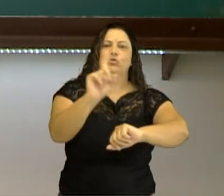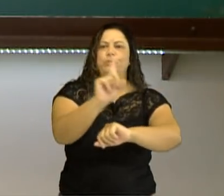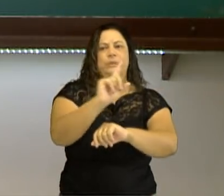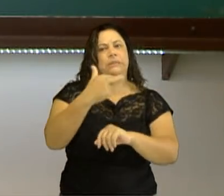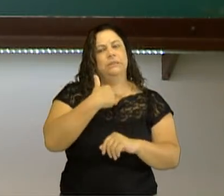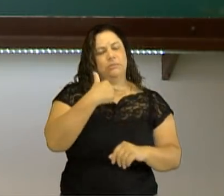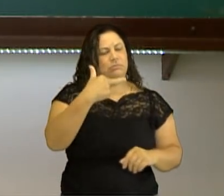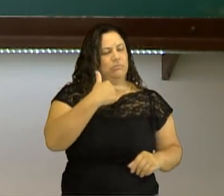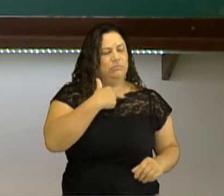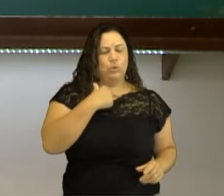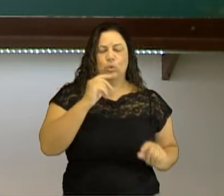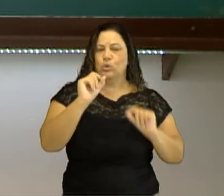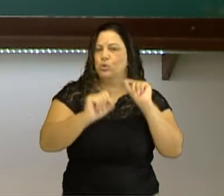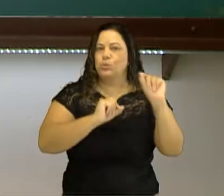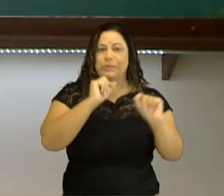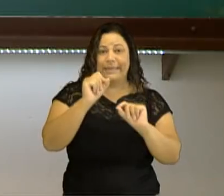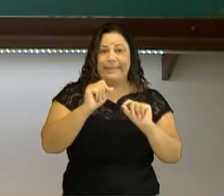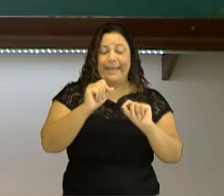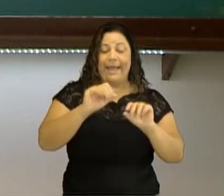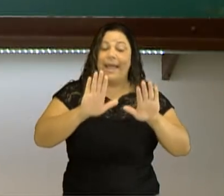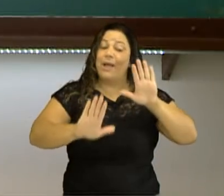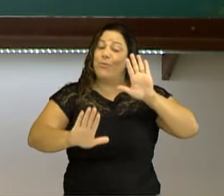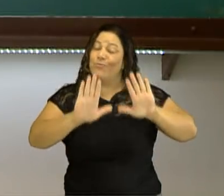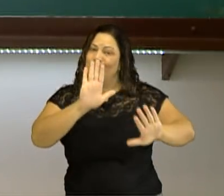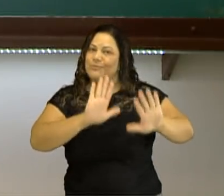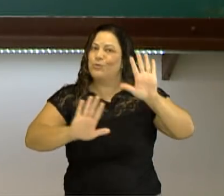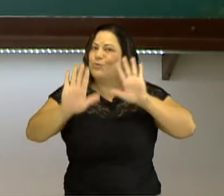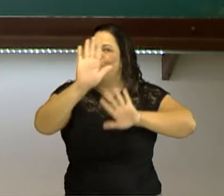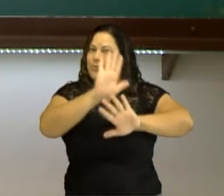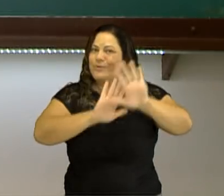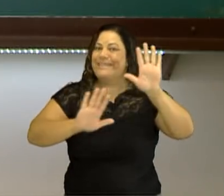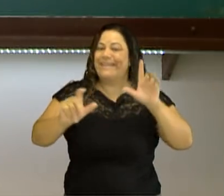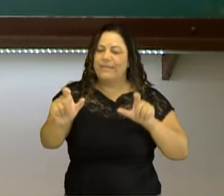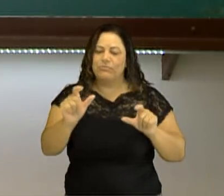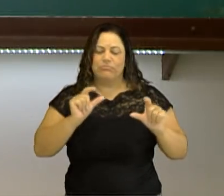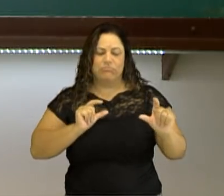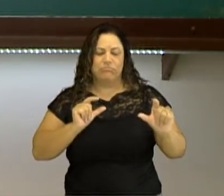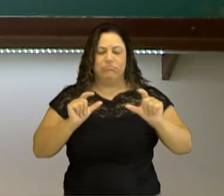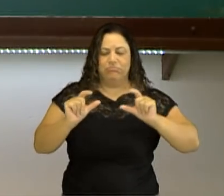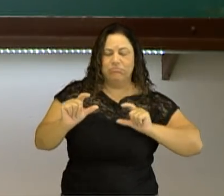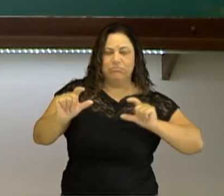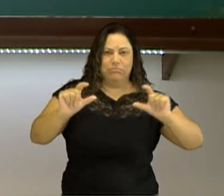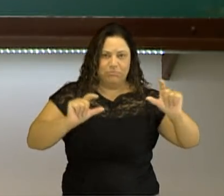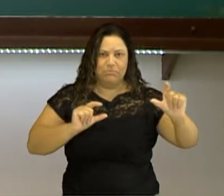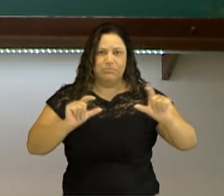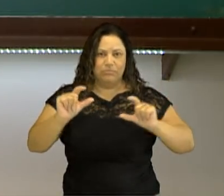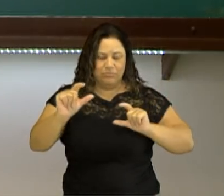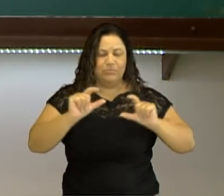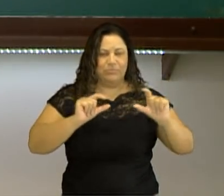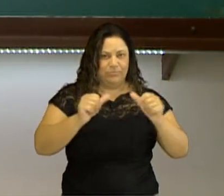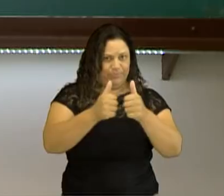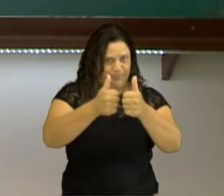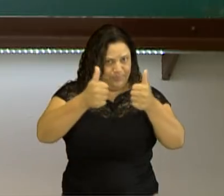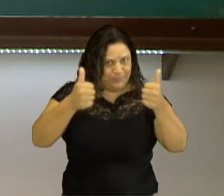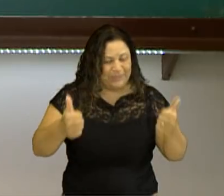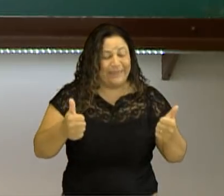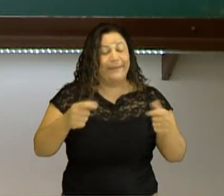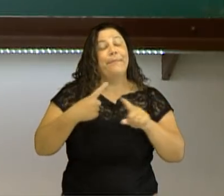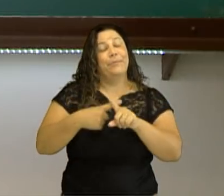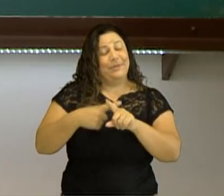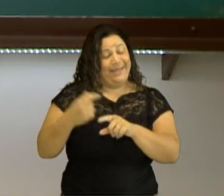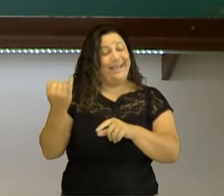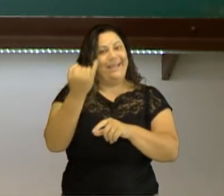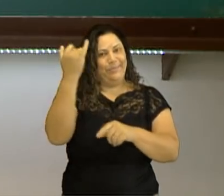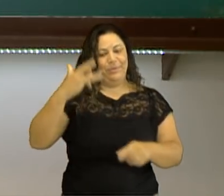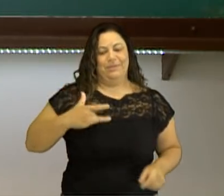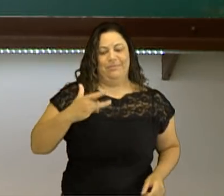O que é indicado? A moderação e não a eliminação total deste nutriente, porque ele é importante para a